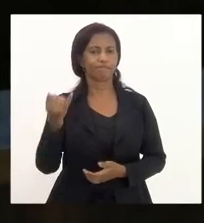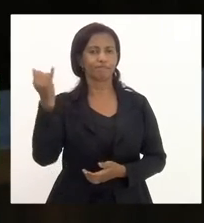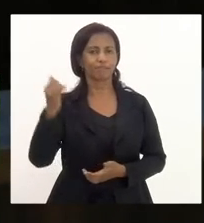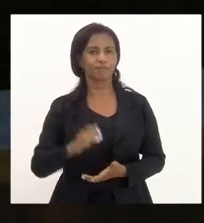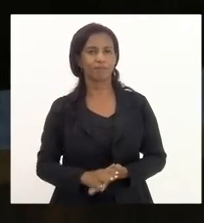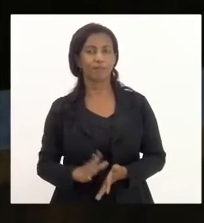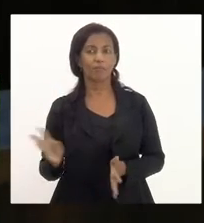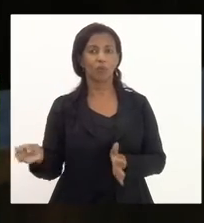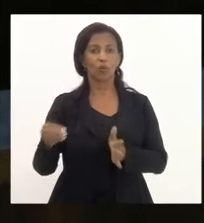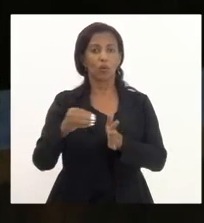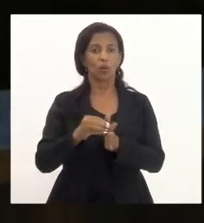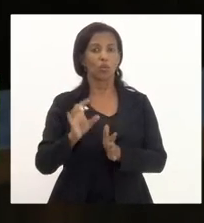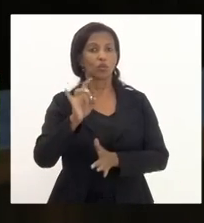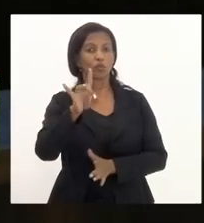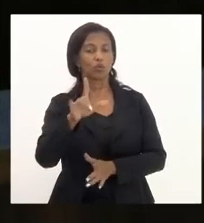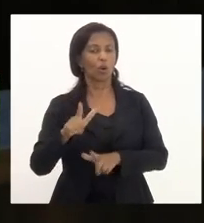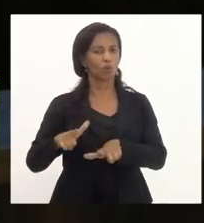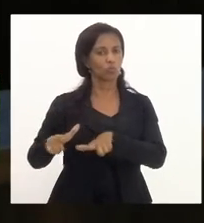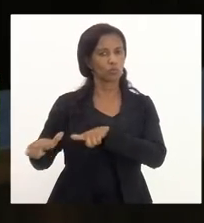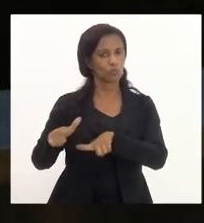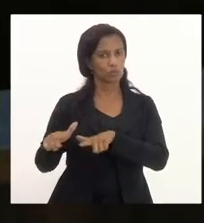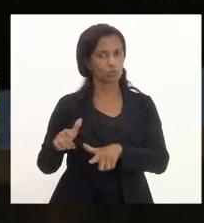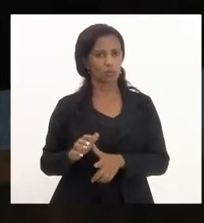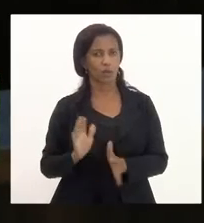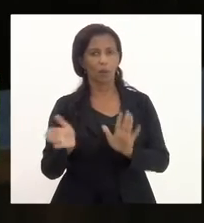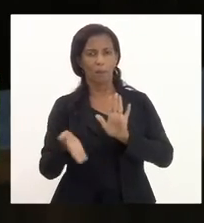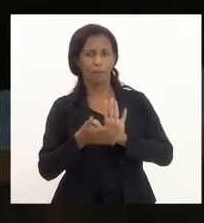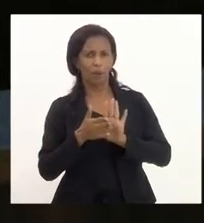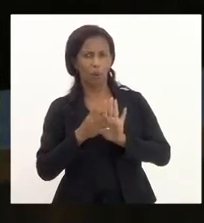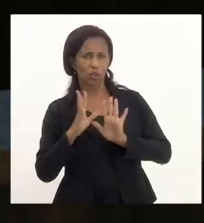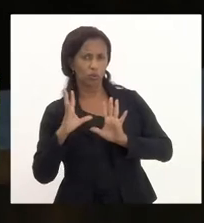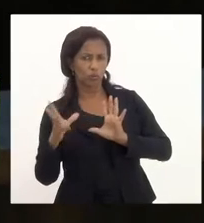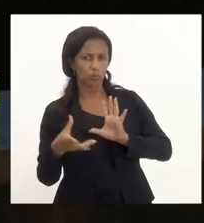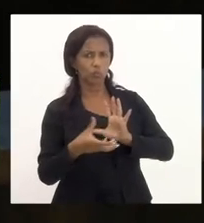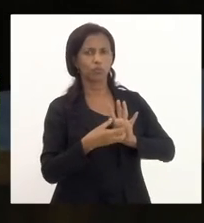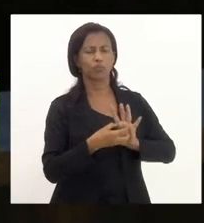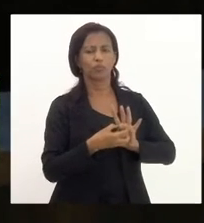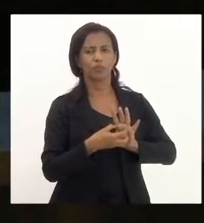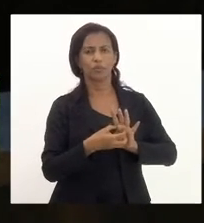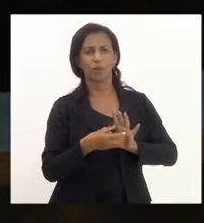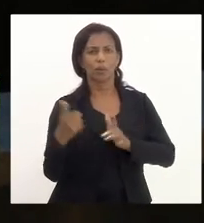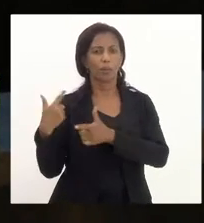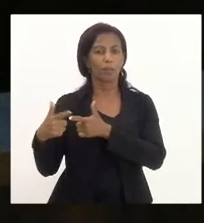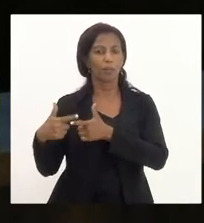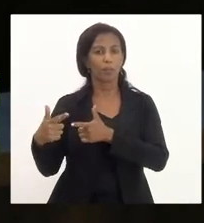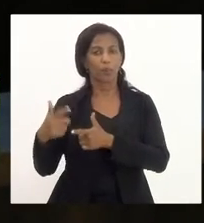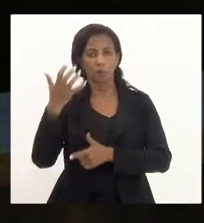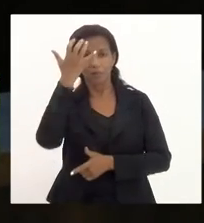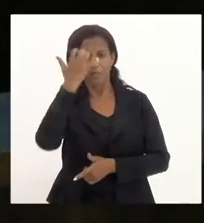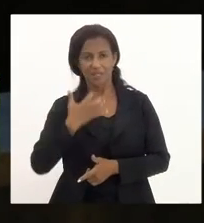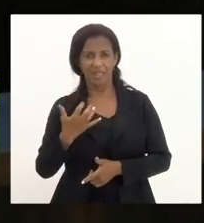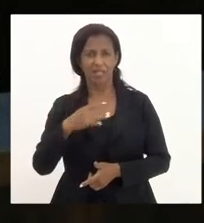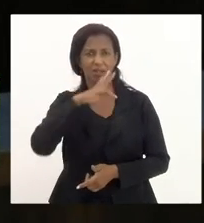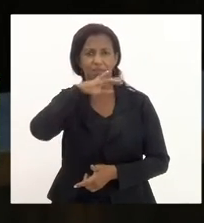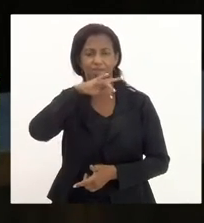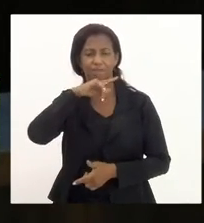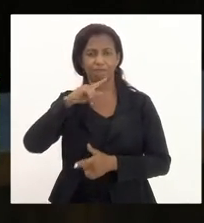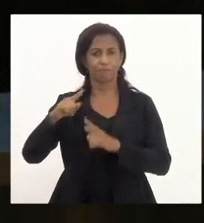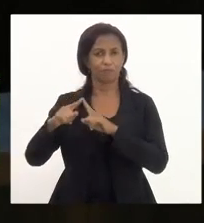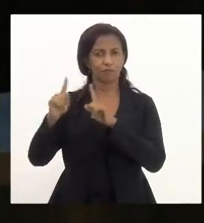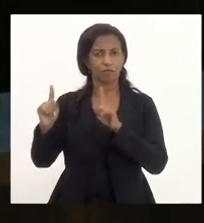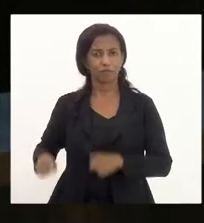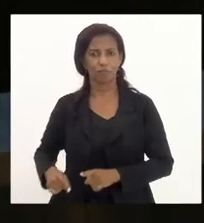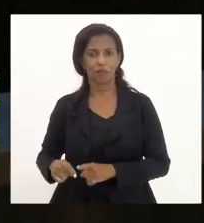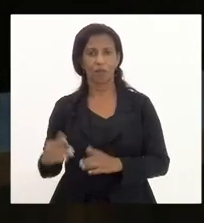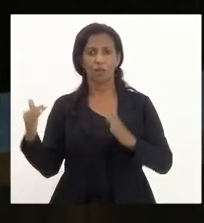não coloca só a questão do Servidor né o pacote traz é questão de gravíssimos de croche com servidor mas o